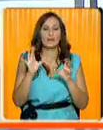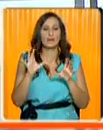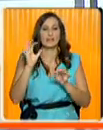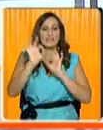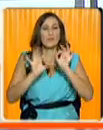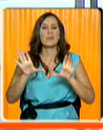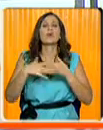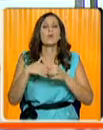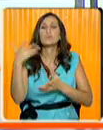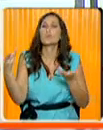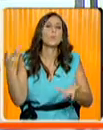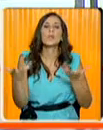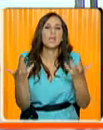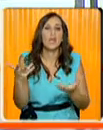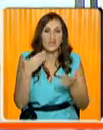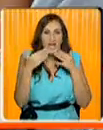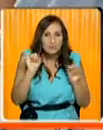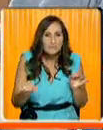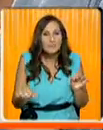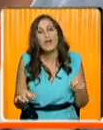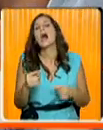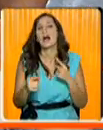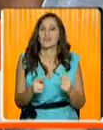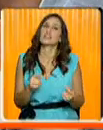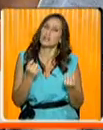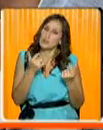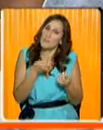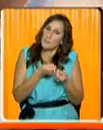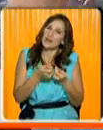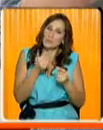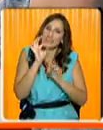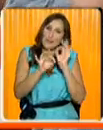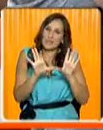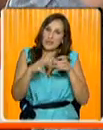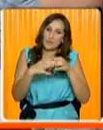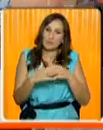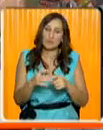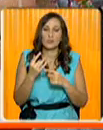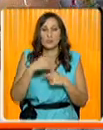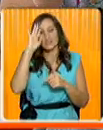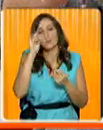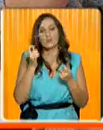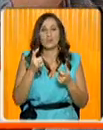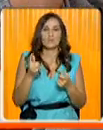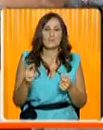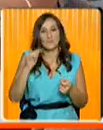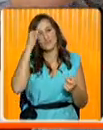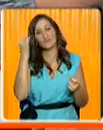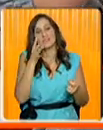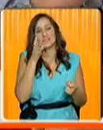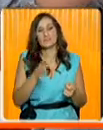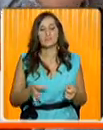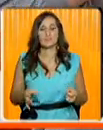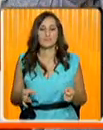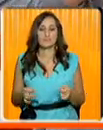grupo? É que às vezes, é terapia de grupo. Às vezes convém irem os homens ali, é terapia. É? Porque eu sei que é um bocado clichê dizer isto,